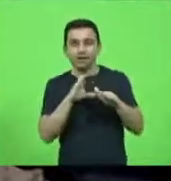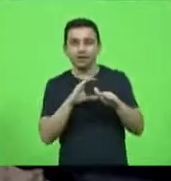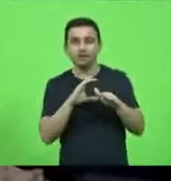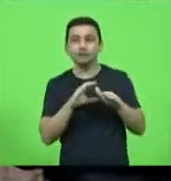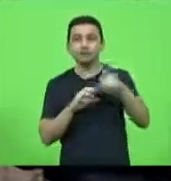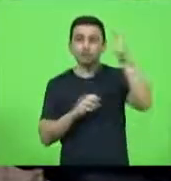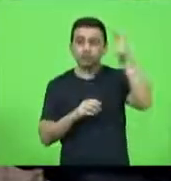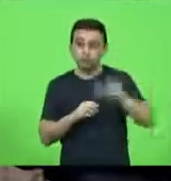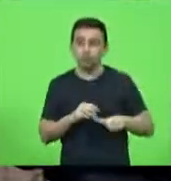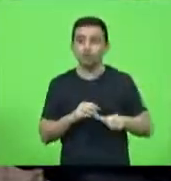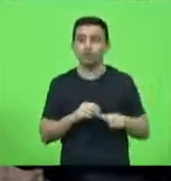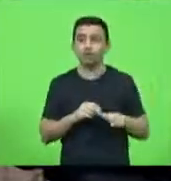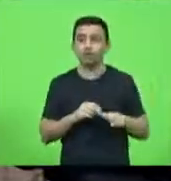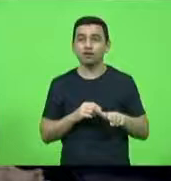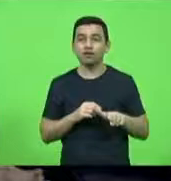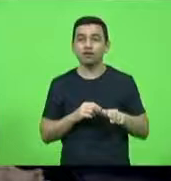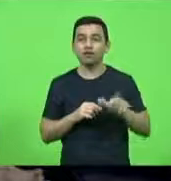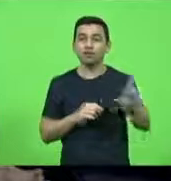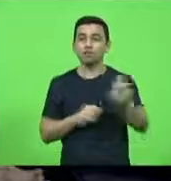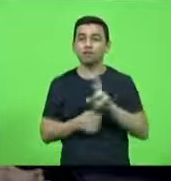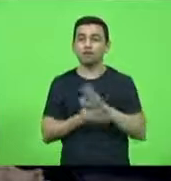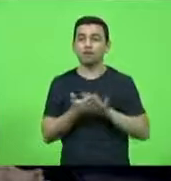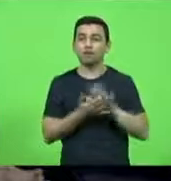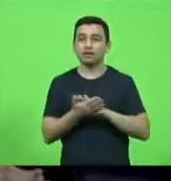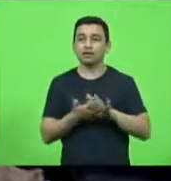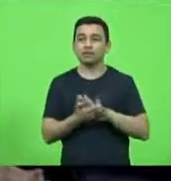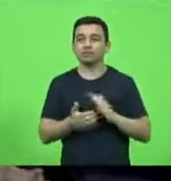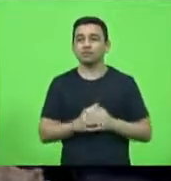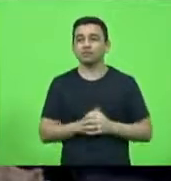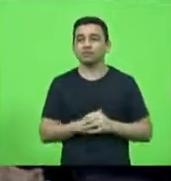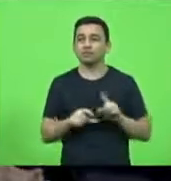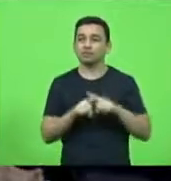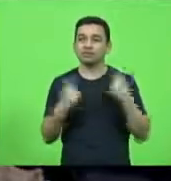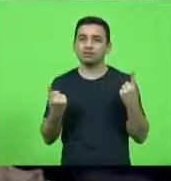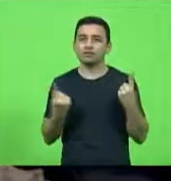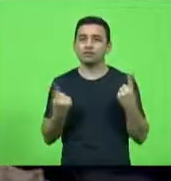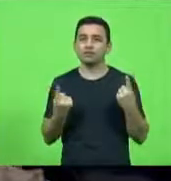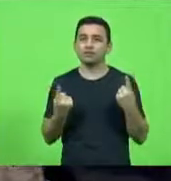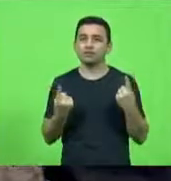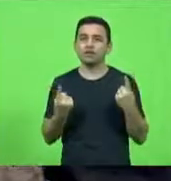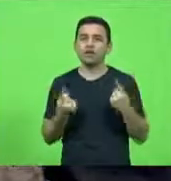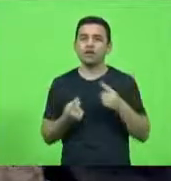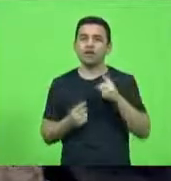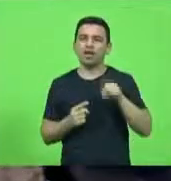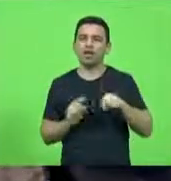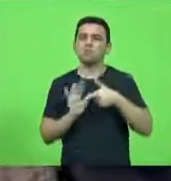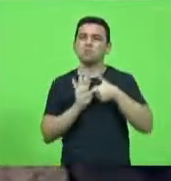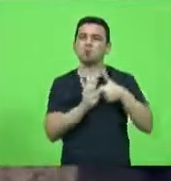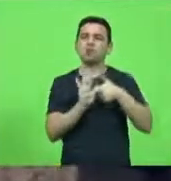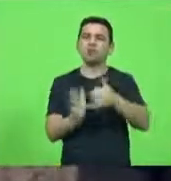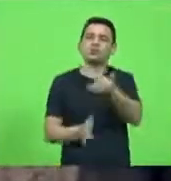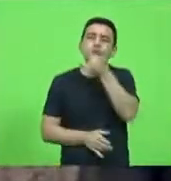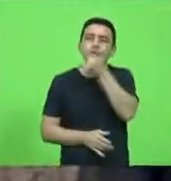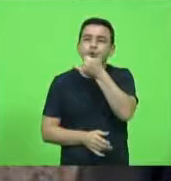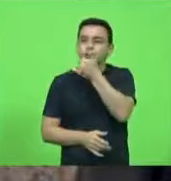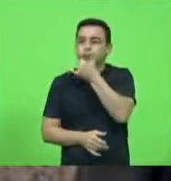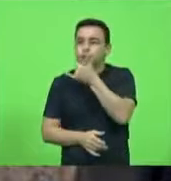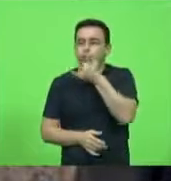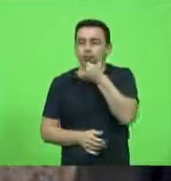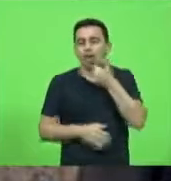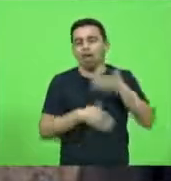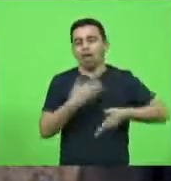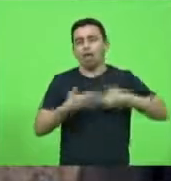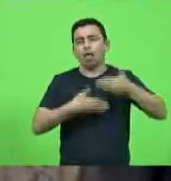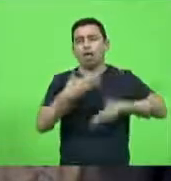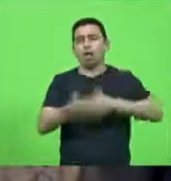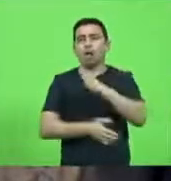mesmas entidades que não responderam à diligência. Ou seja, é apenas uma razão, é apenas uma desculpa para protelar o